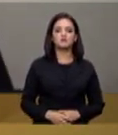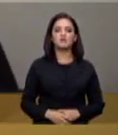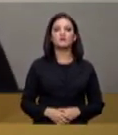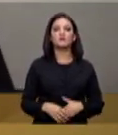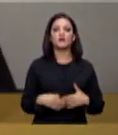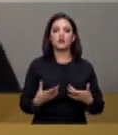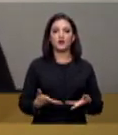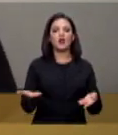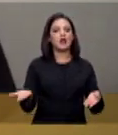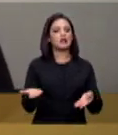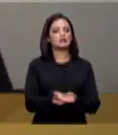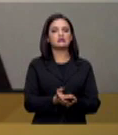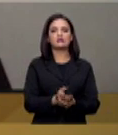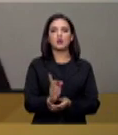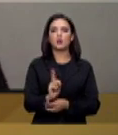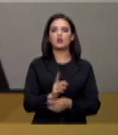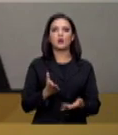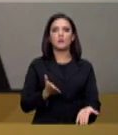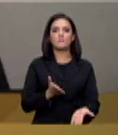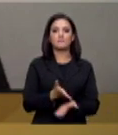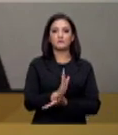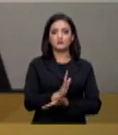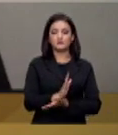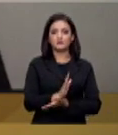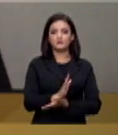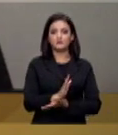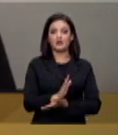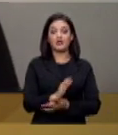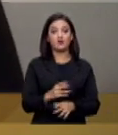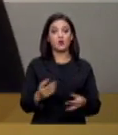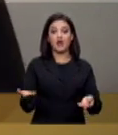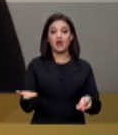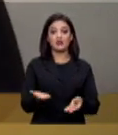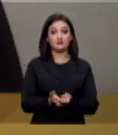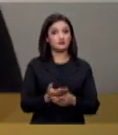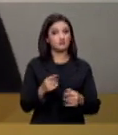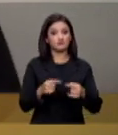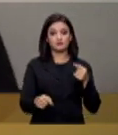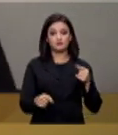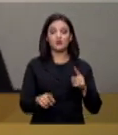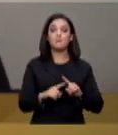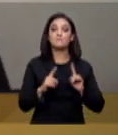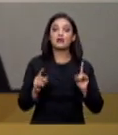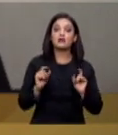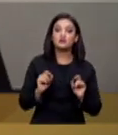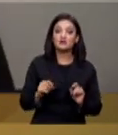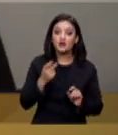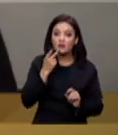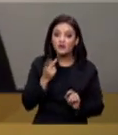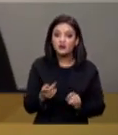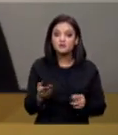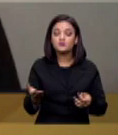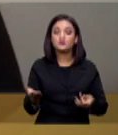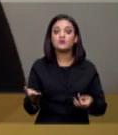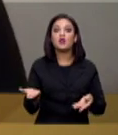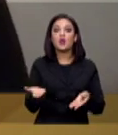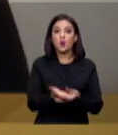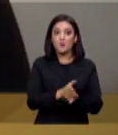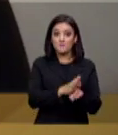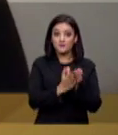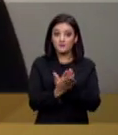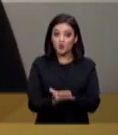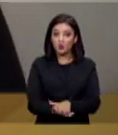julgar improcedente a ação, mas com a determinação de que os autos sejam enviados ao